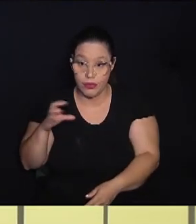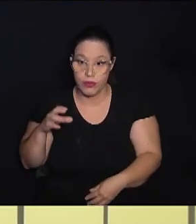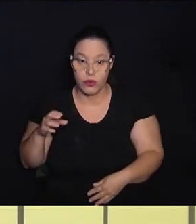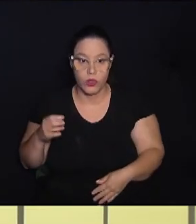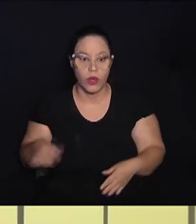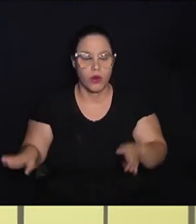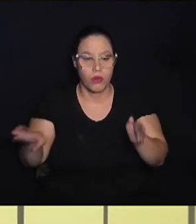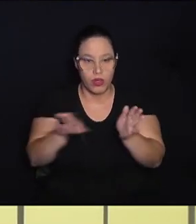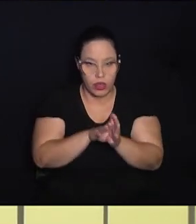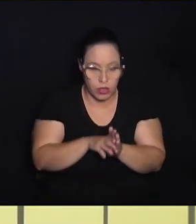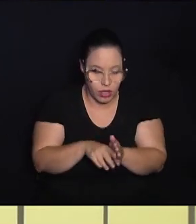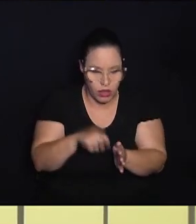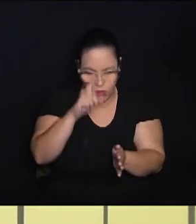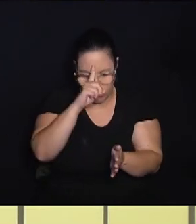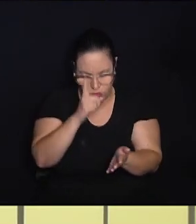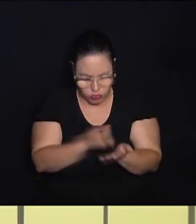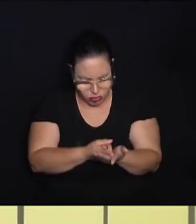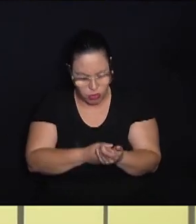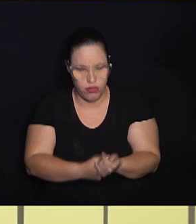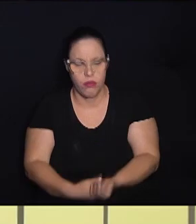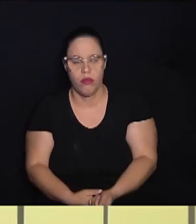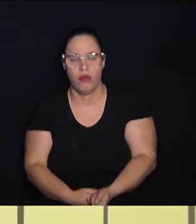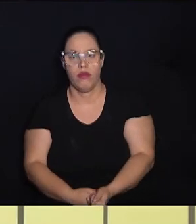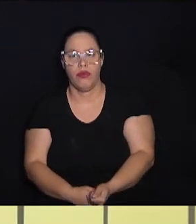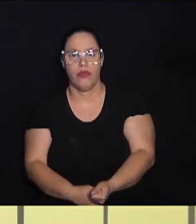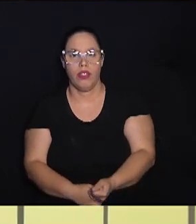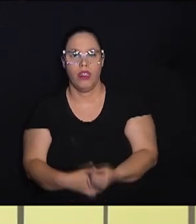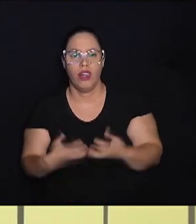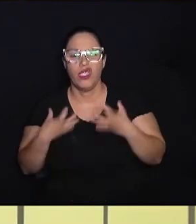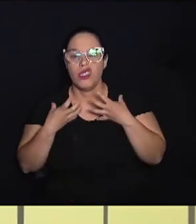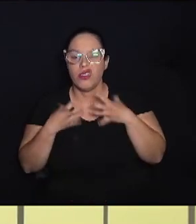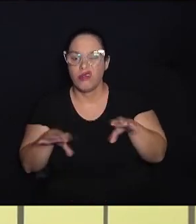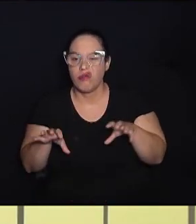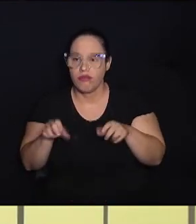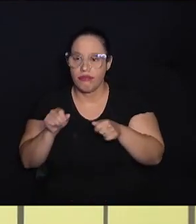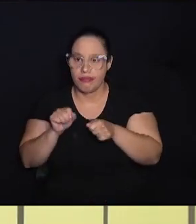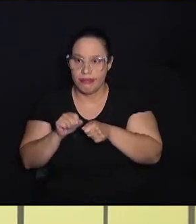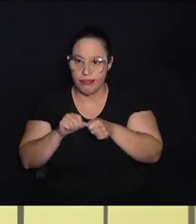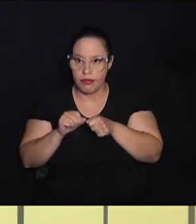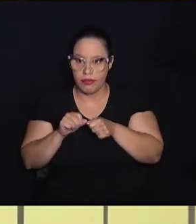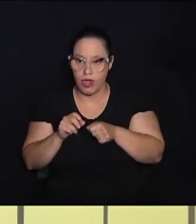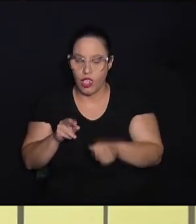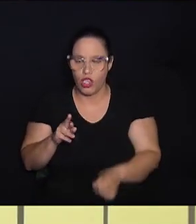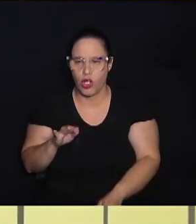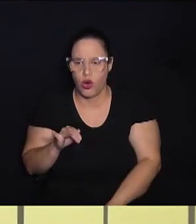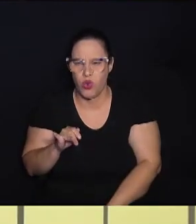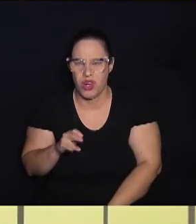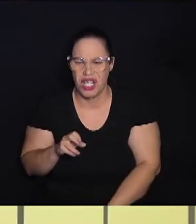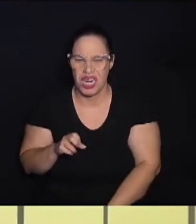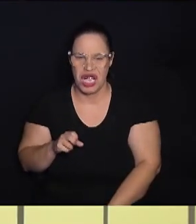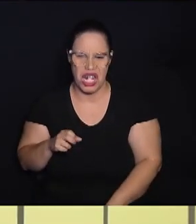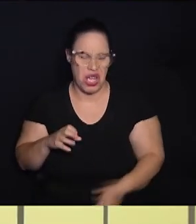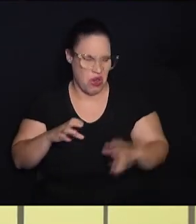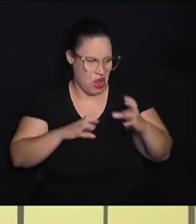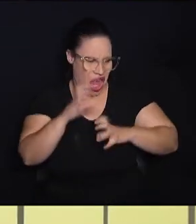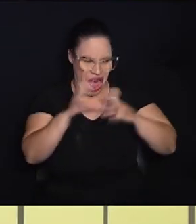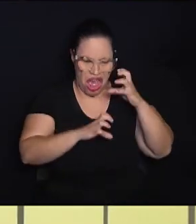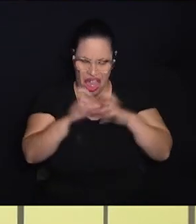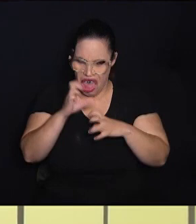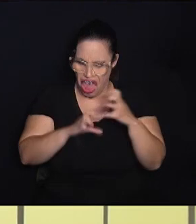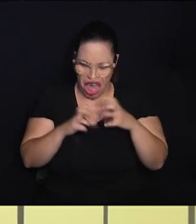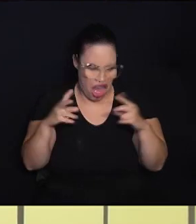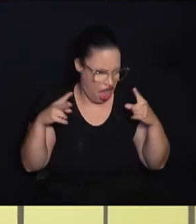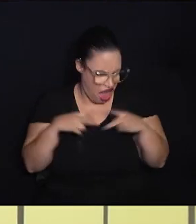numa conclusão então Eh eh a gente não quer fazer um quadrinho que que mostra que a solução é sempre violenta e que a solução é sempre aquela